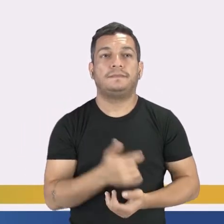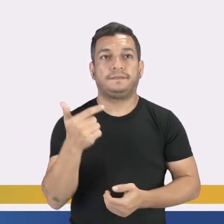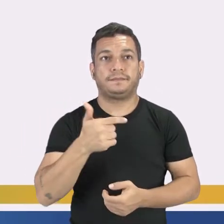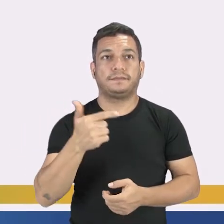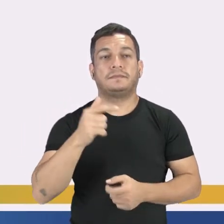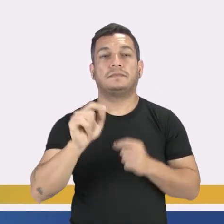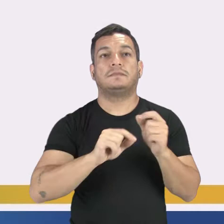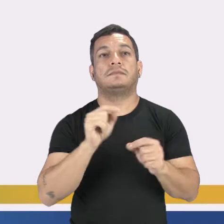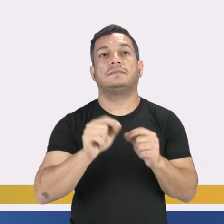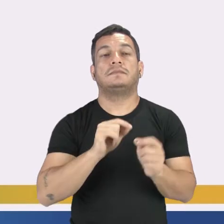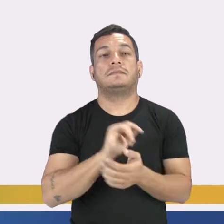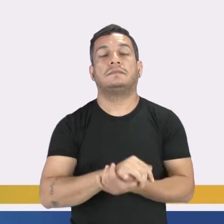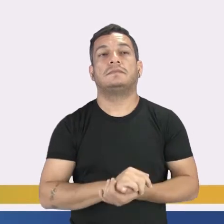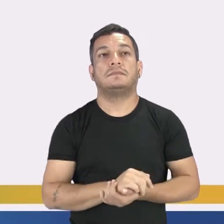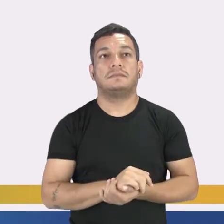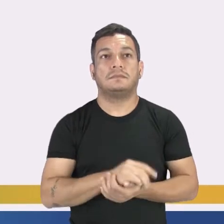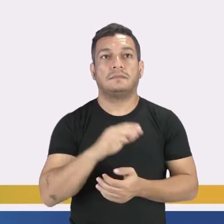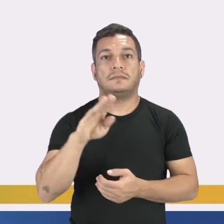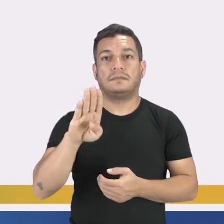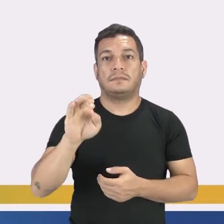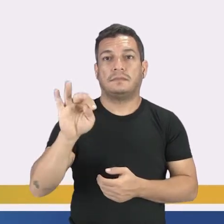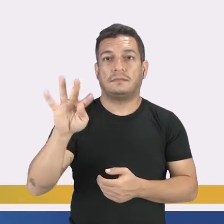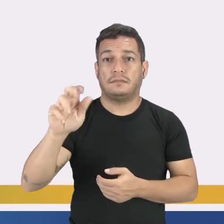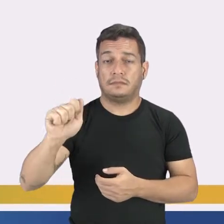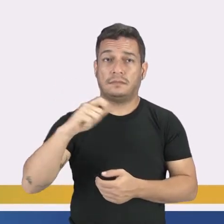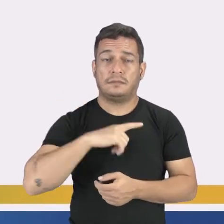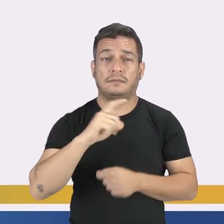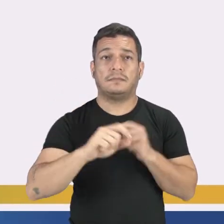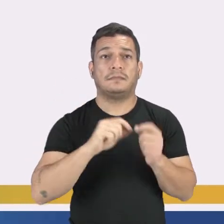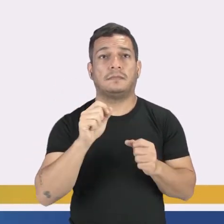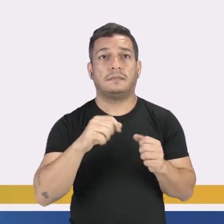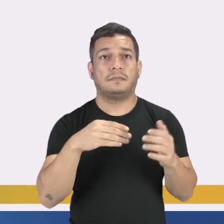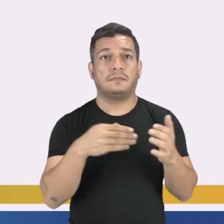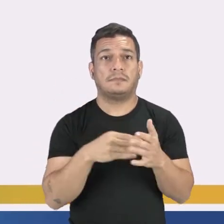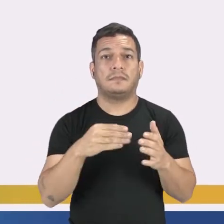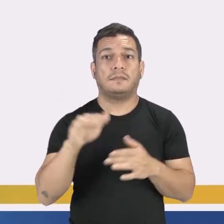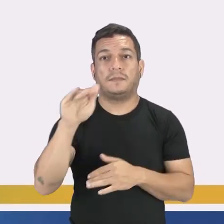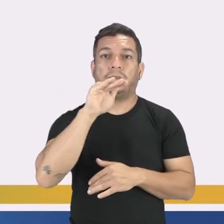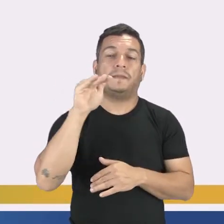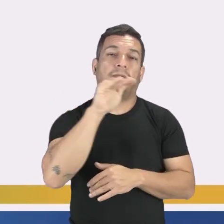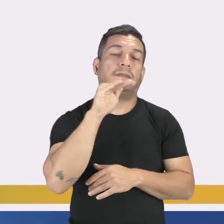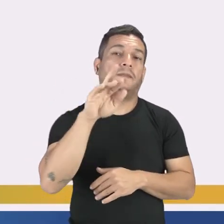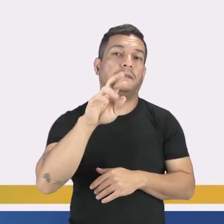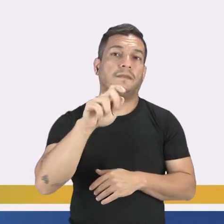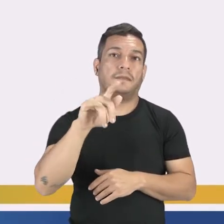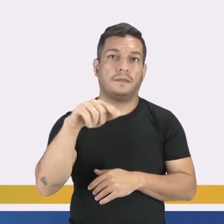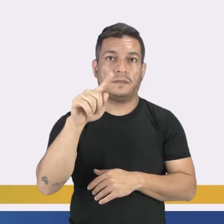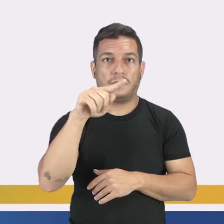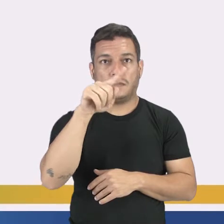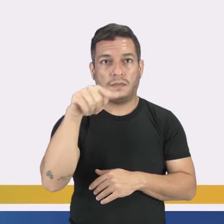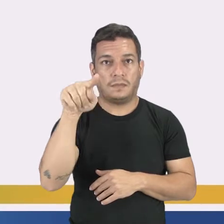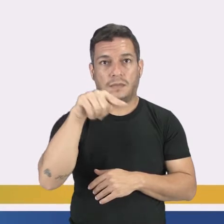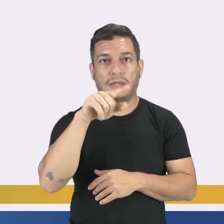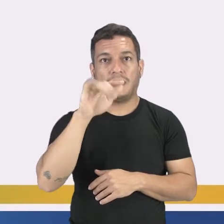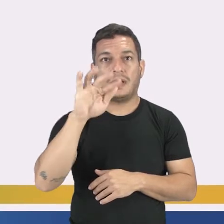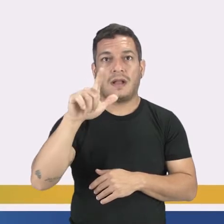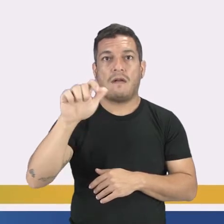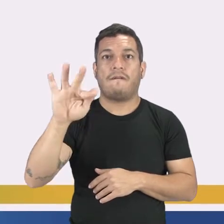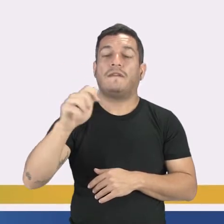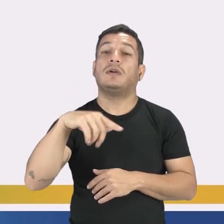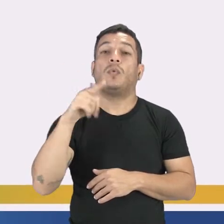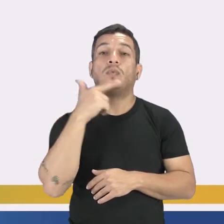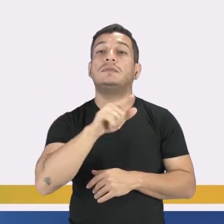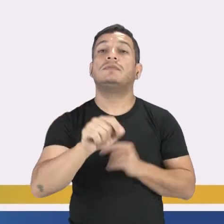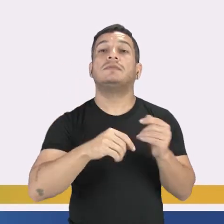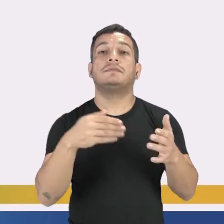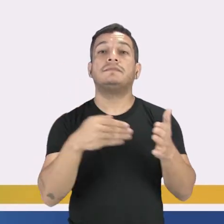segunda, a radiação ou a emissão beta. Possui poder de penetração superior à radiação alfa, que foi a primeira que a gente viu. Ela